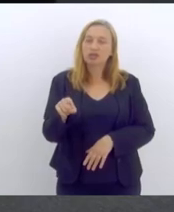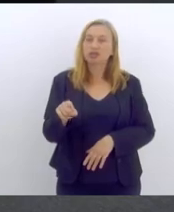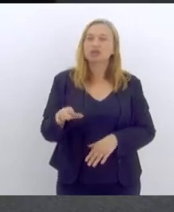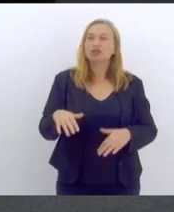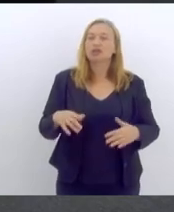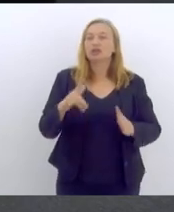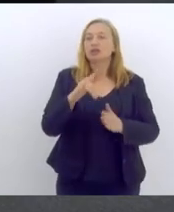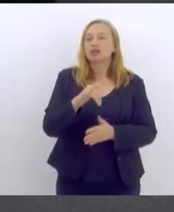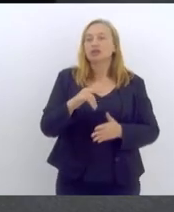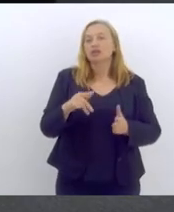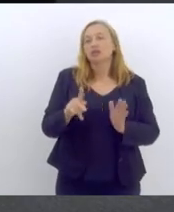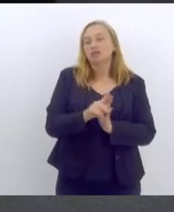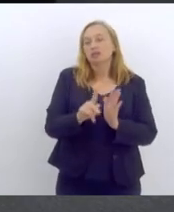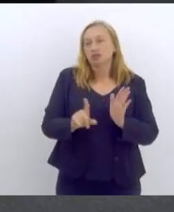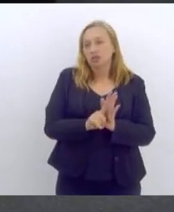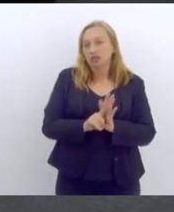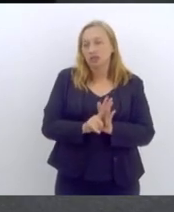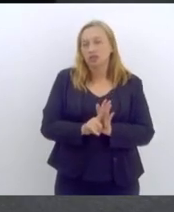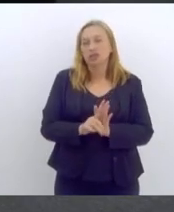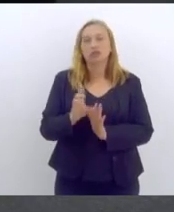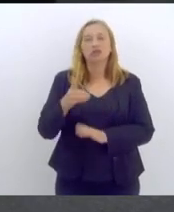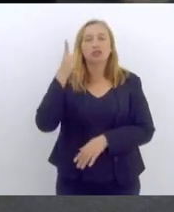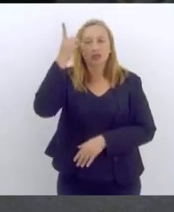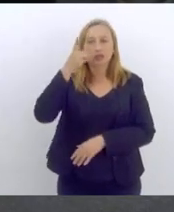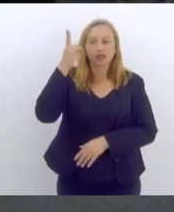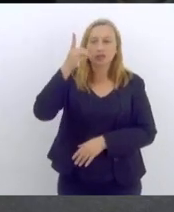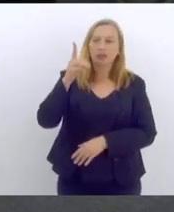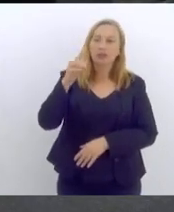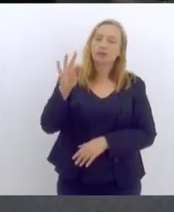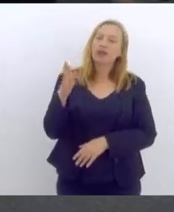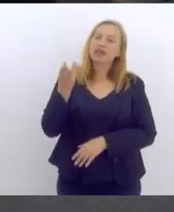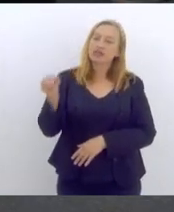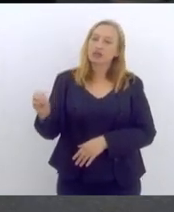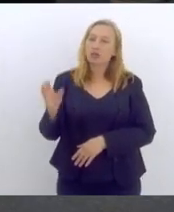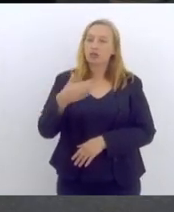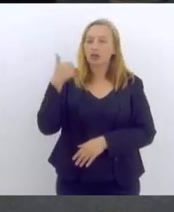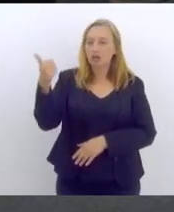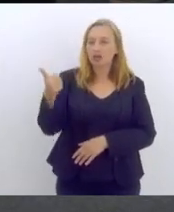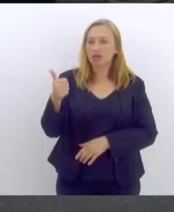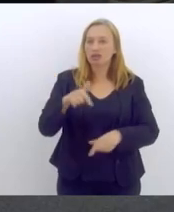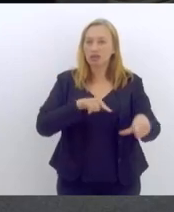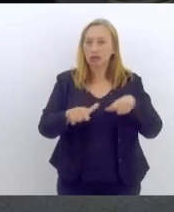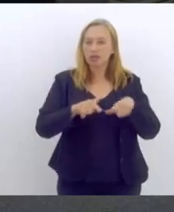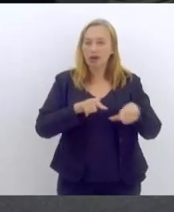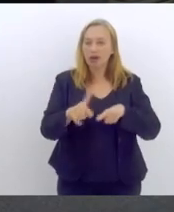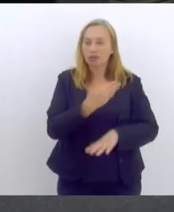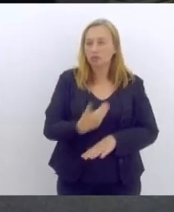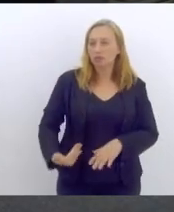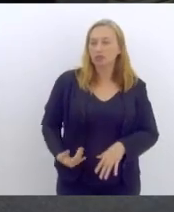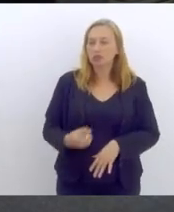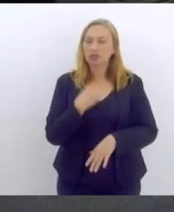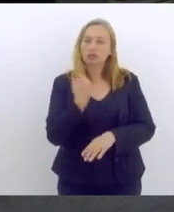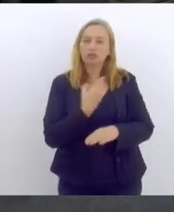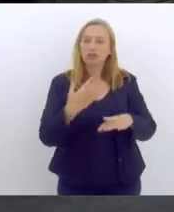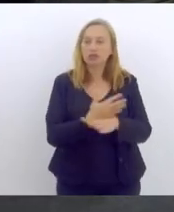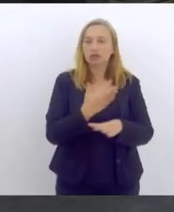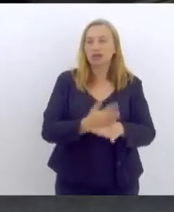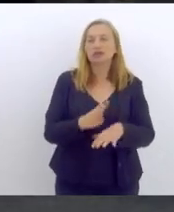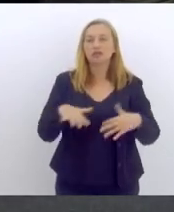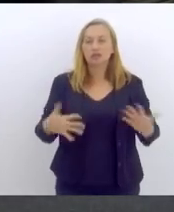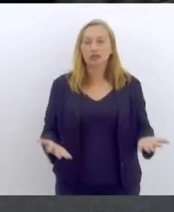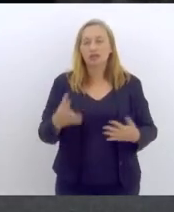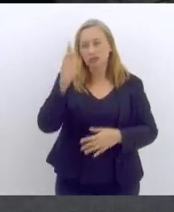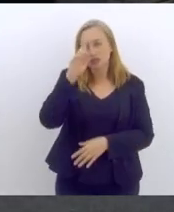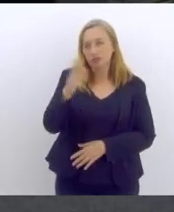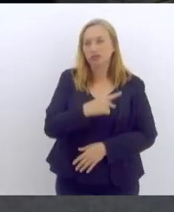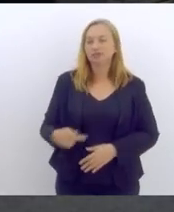tudo aquilo que Niterói espera de melhoria dos serviços do poder público em nossa cidade. E, para além disso, presidente, eu queria, além